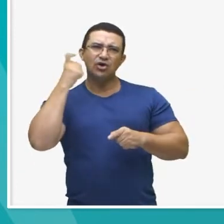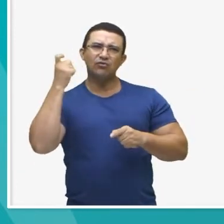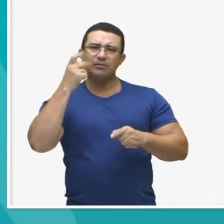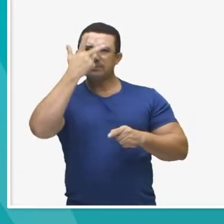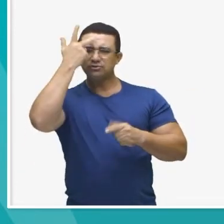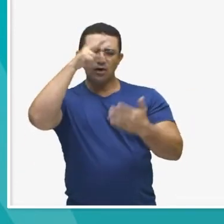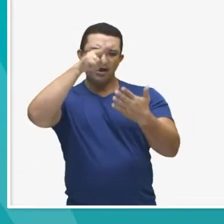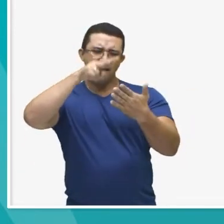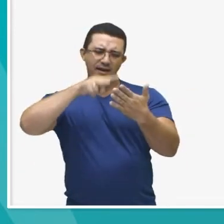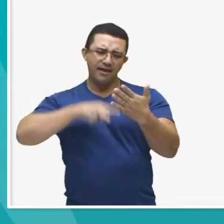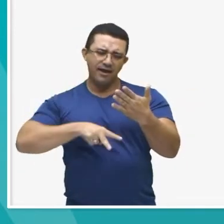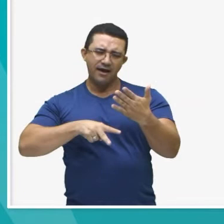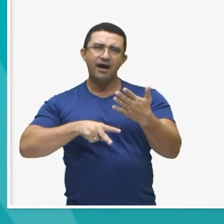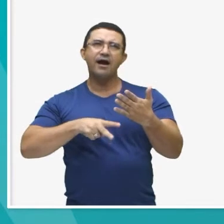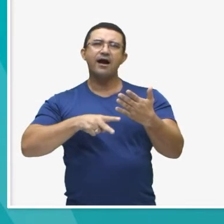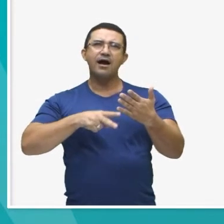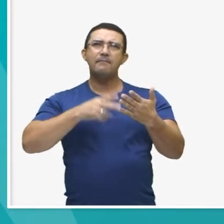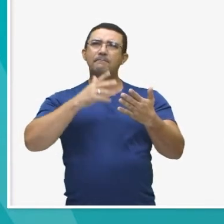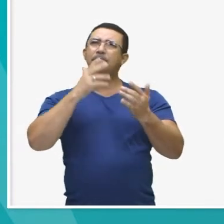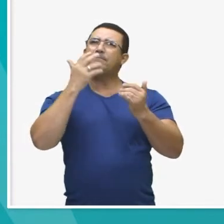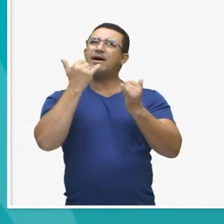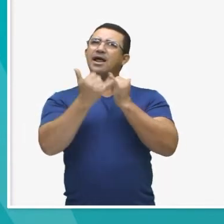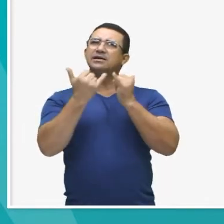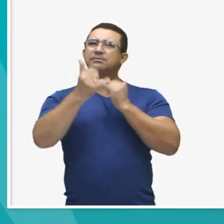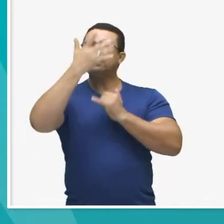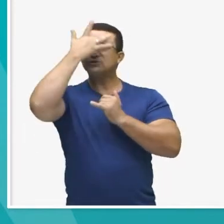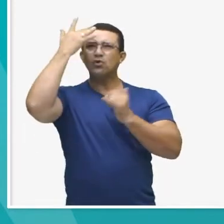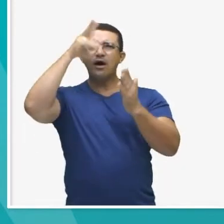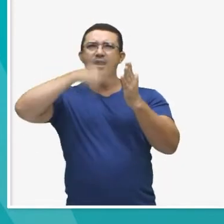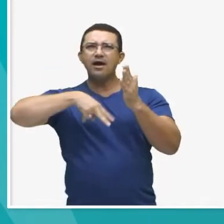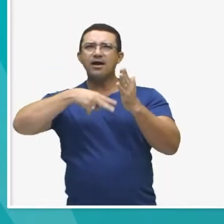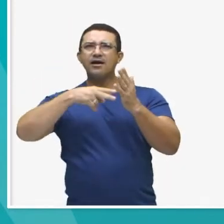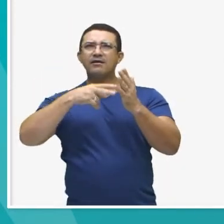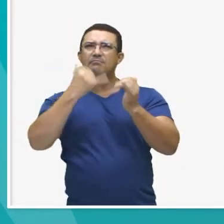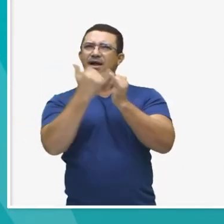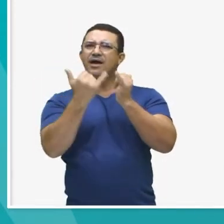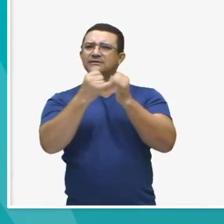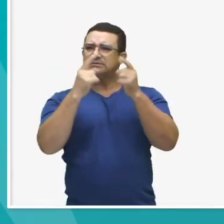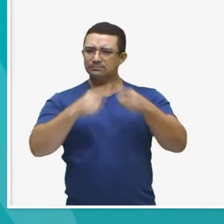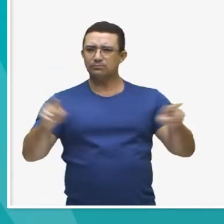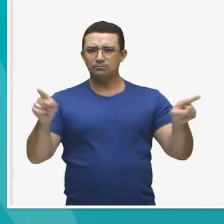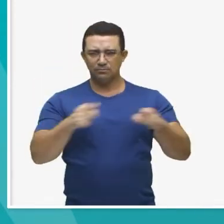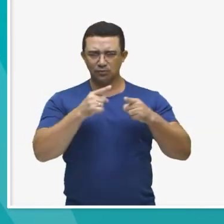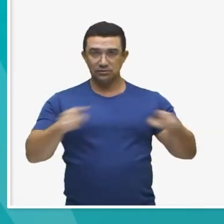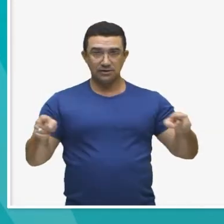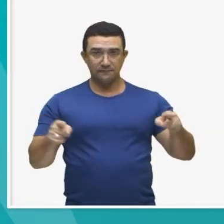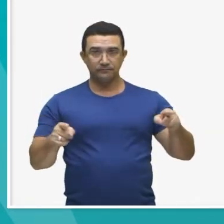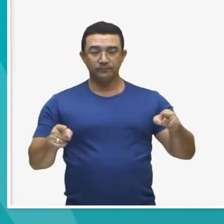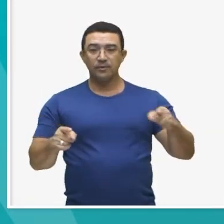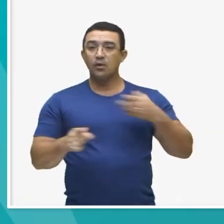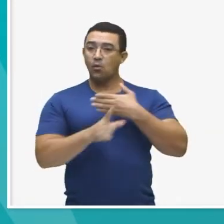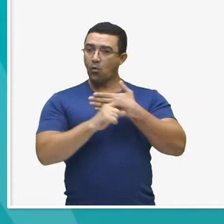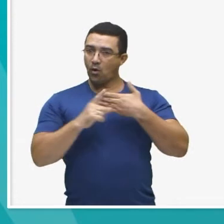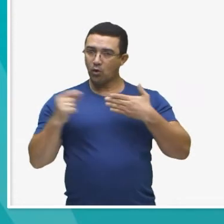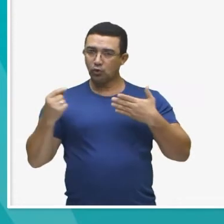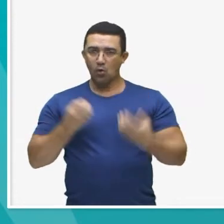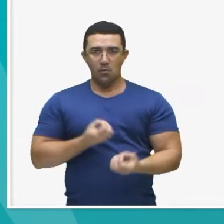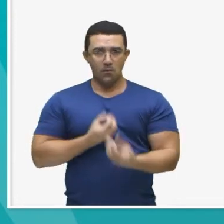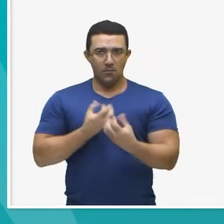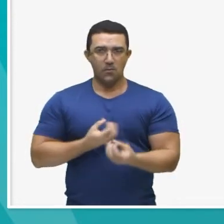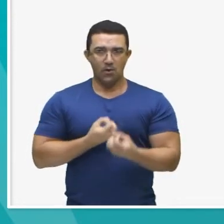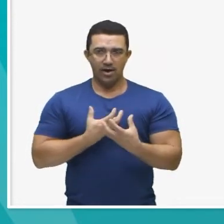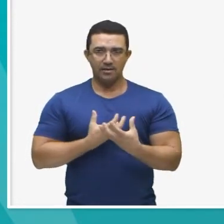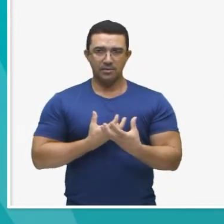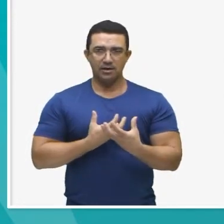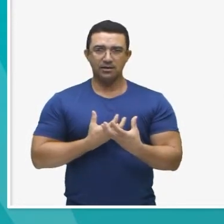versos, quando a gente ouve alguém ler. Então percebam que, de fato, este poeta com o qual estamos trabalhando na aula de hoje, ele